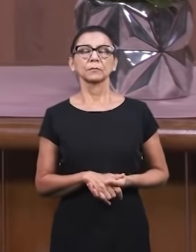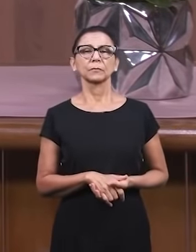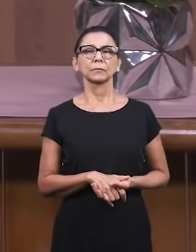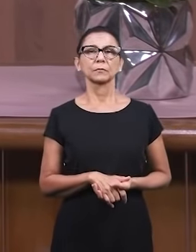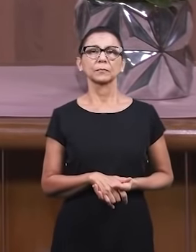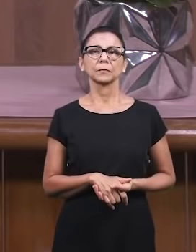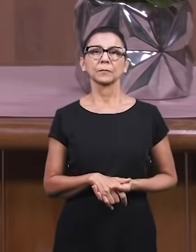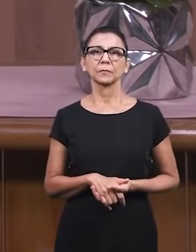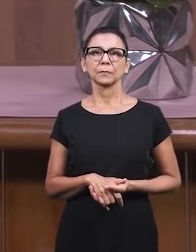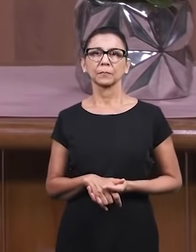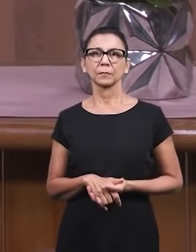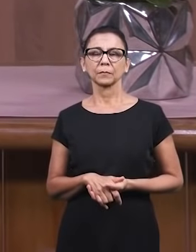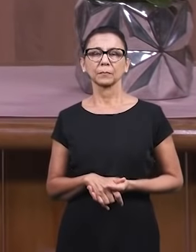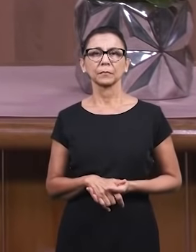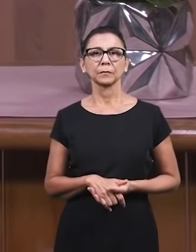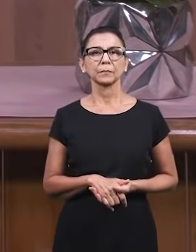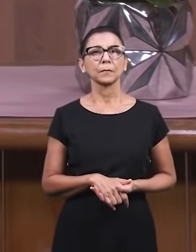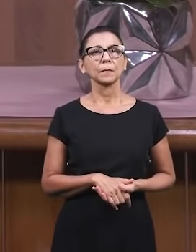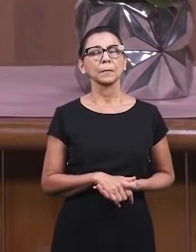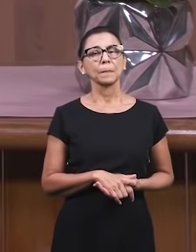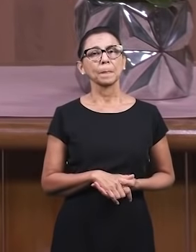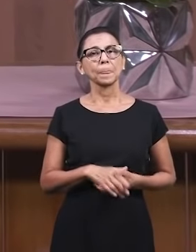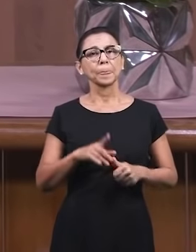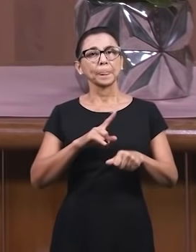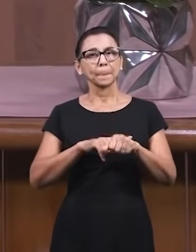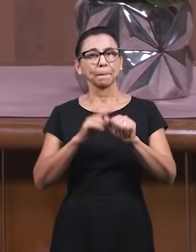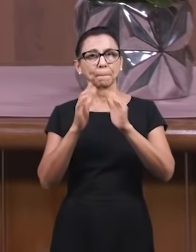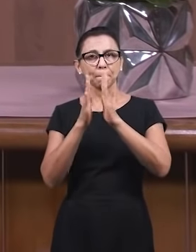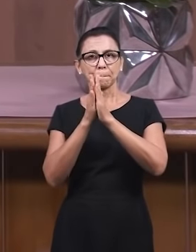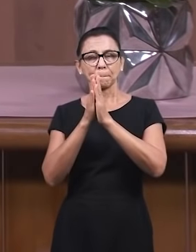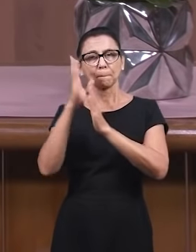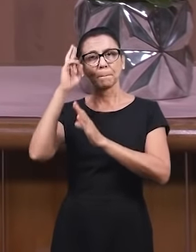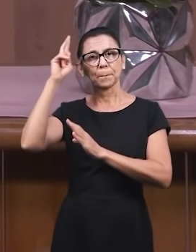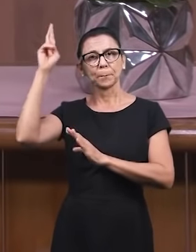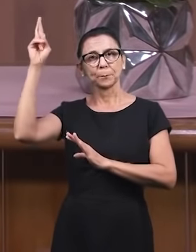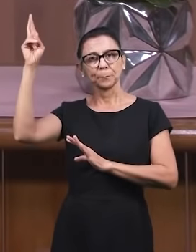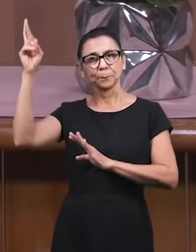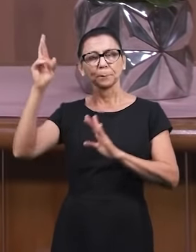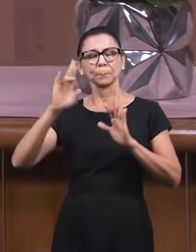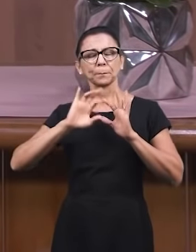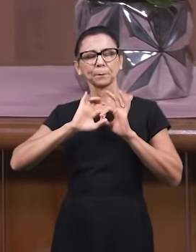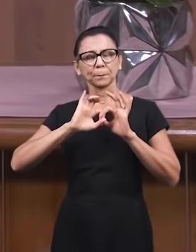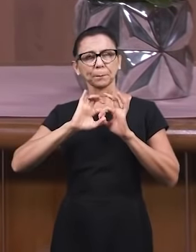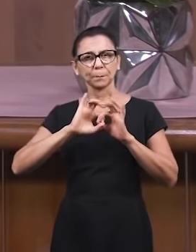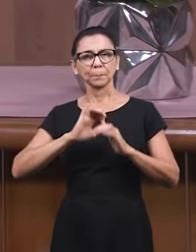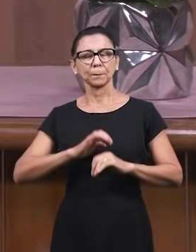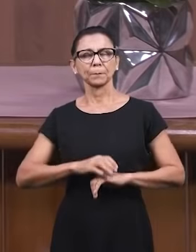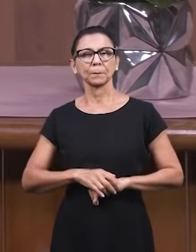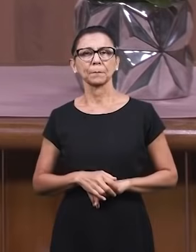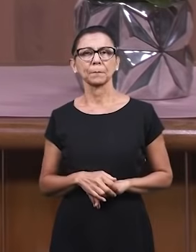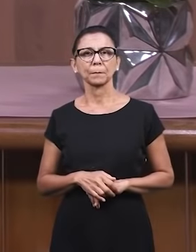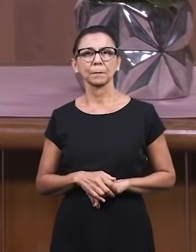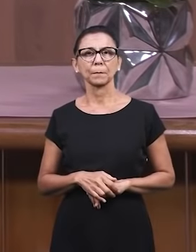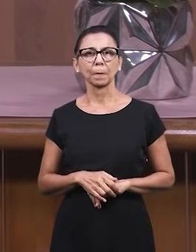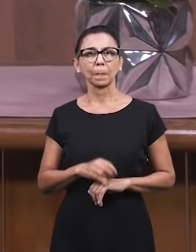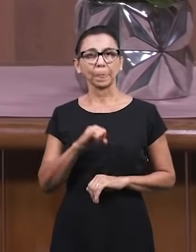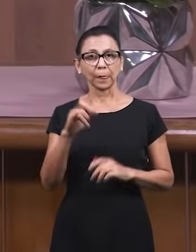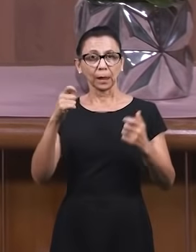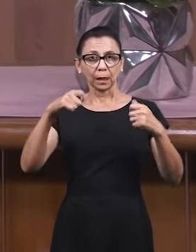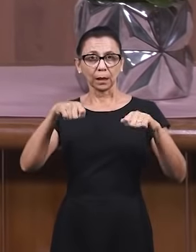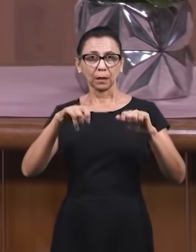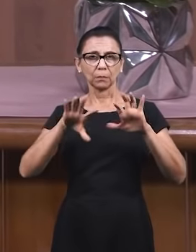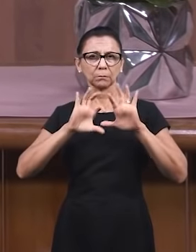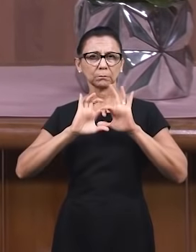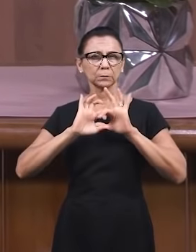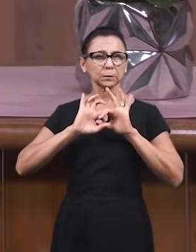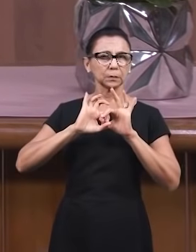começar o culto agora. E para começarmos o culto, nós vamos orar ao Senhor. É o momento de entrarmos em comunhão com o Senhor. Eu te convido, se possível, a fechar os